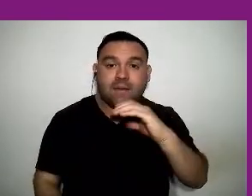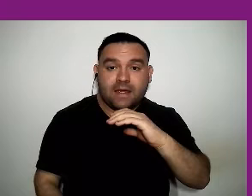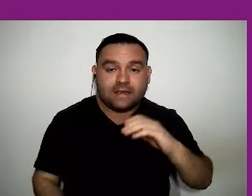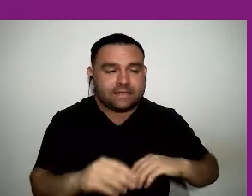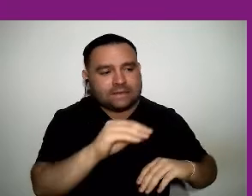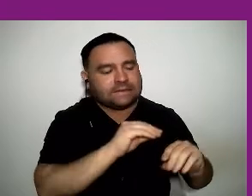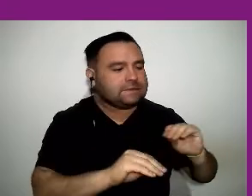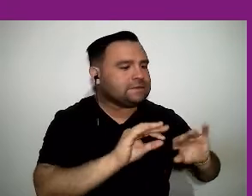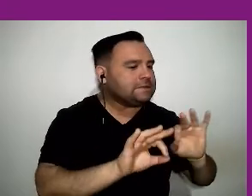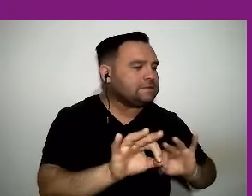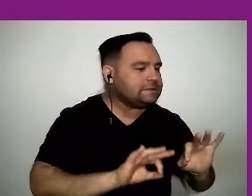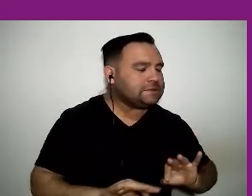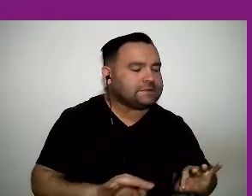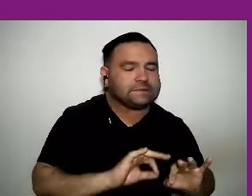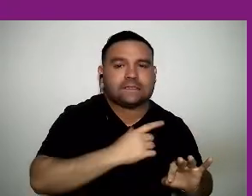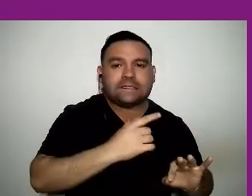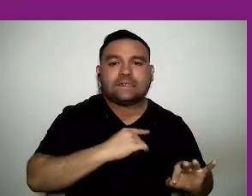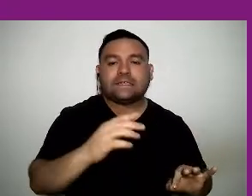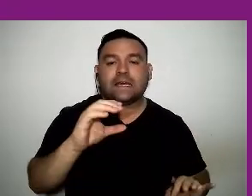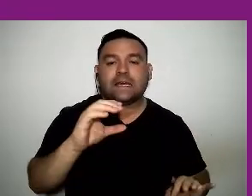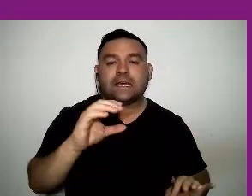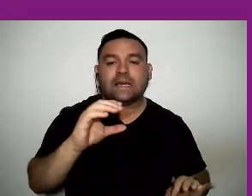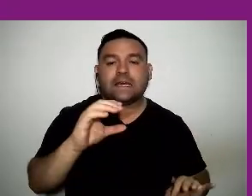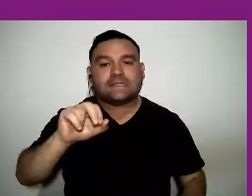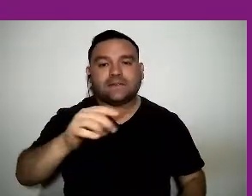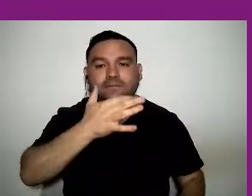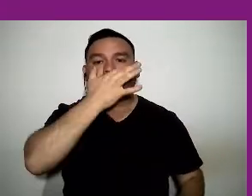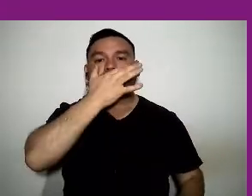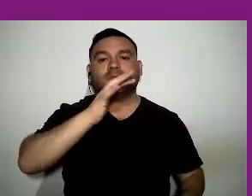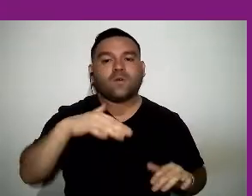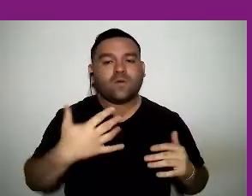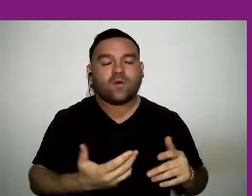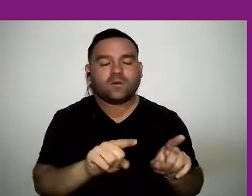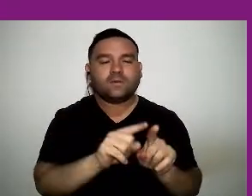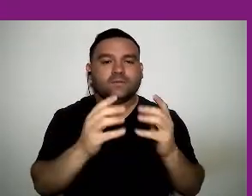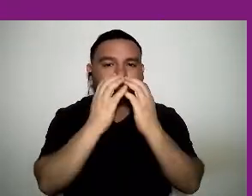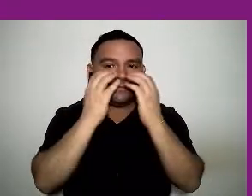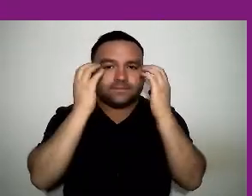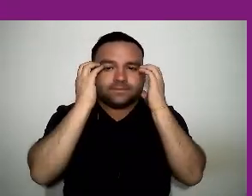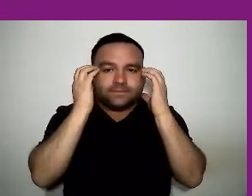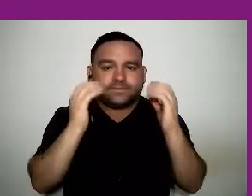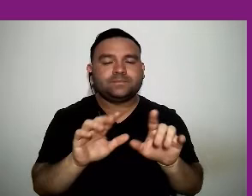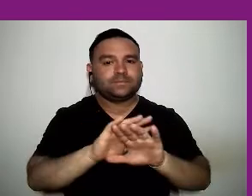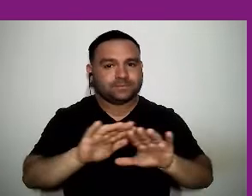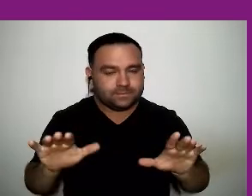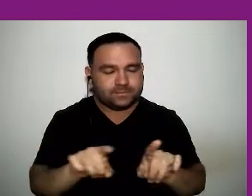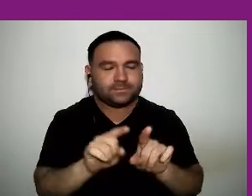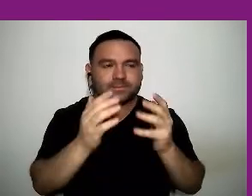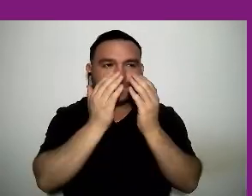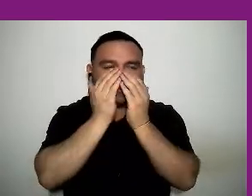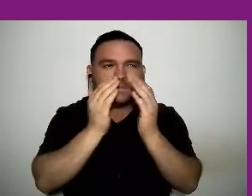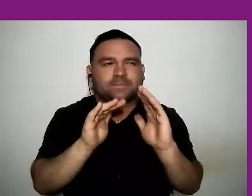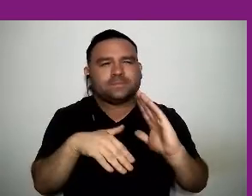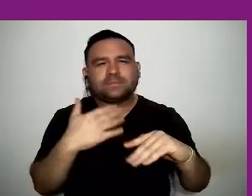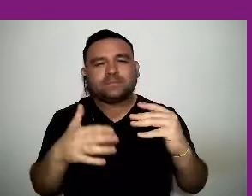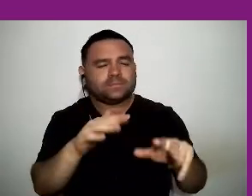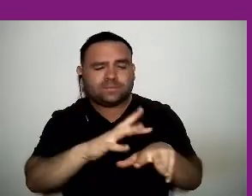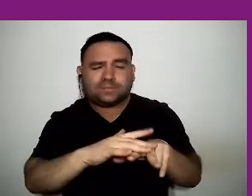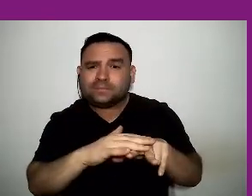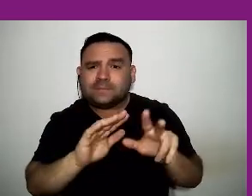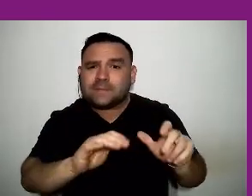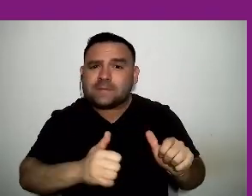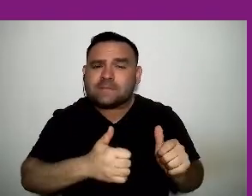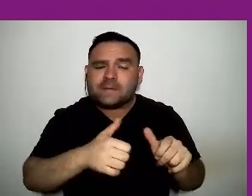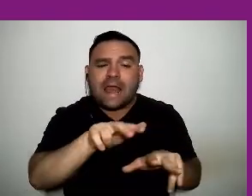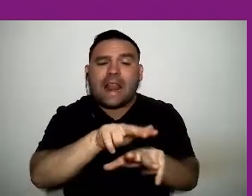emergência, era colocado com oxigênio ou com ventilação não invasiva, né? E esses pacientes não